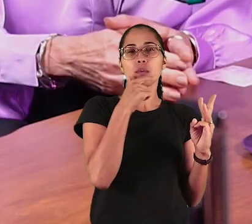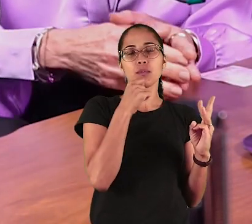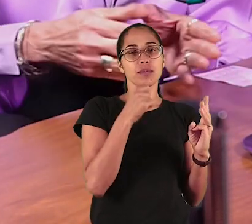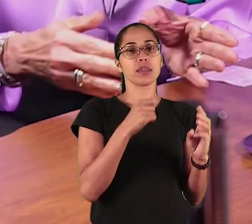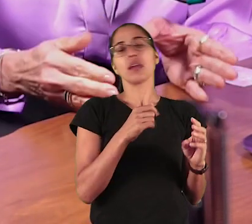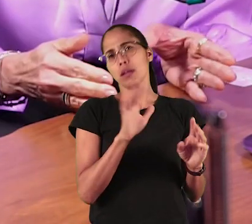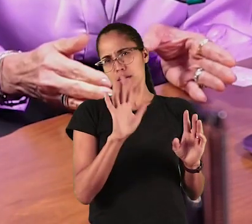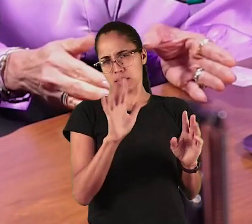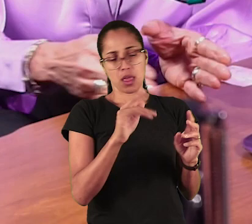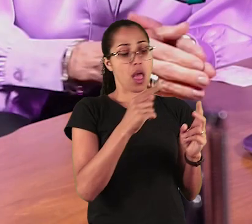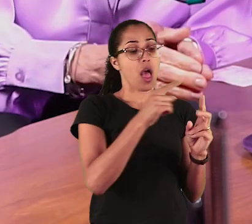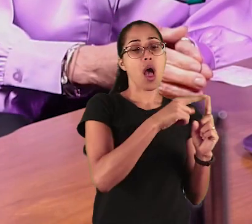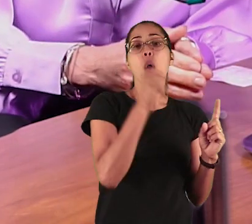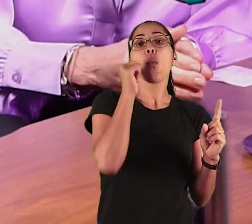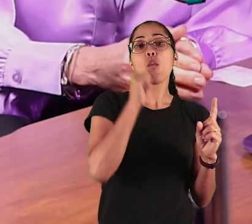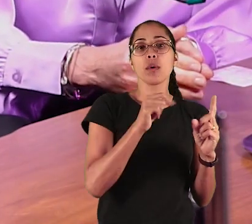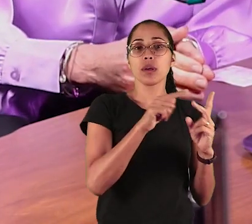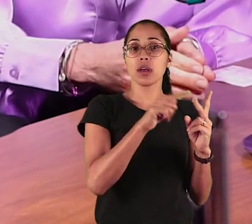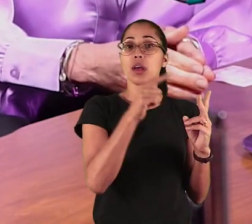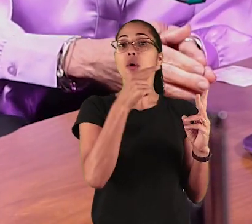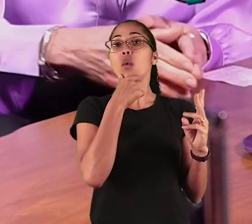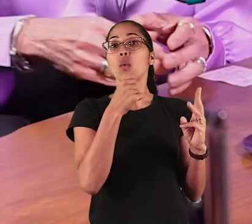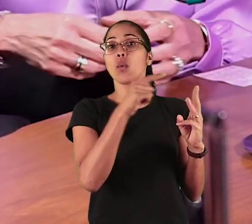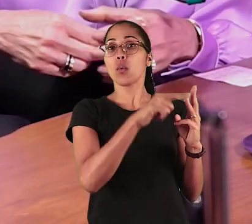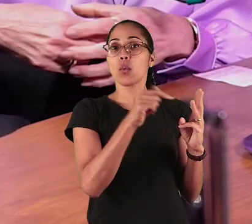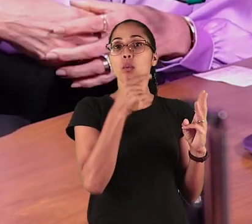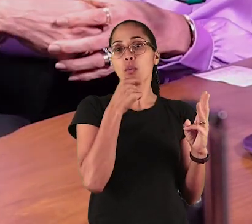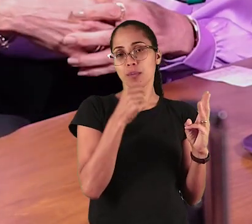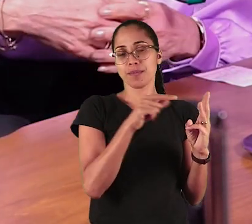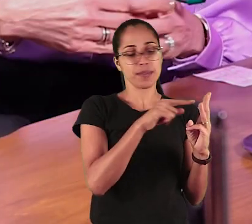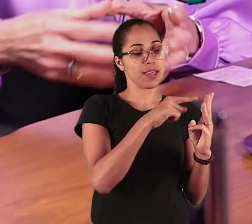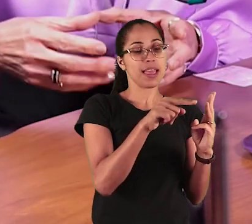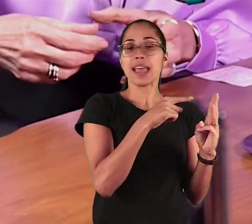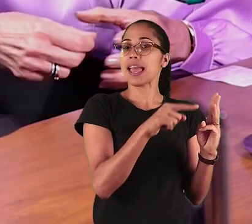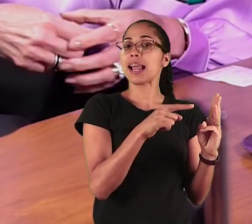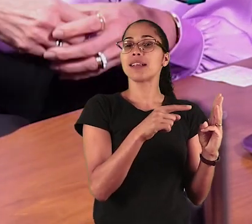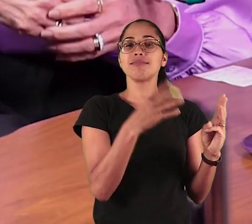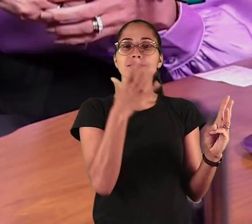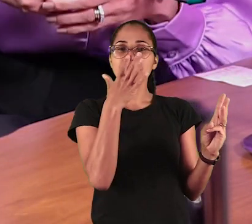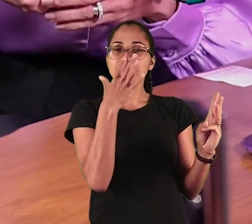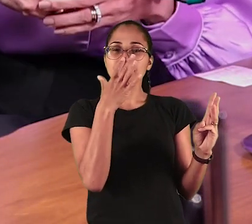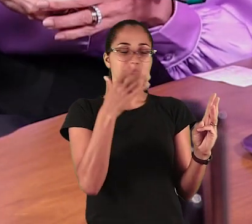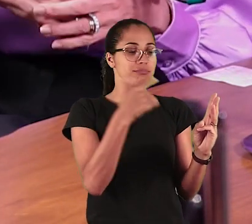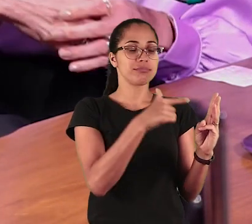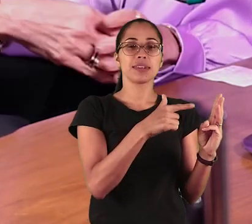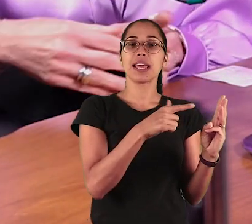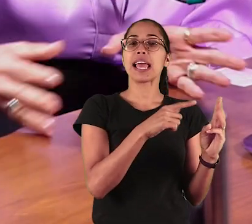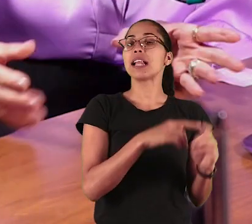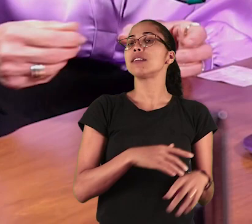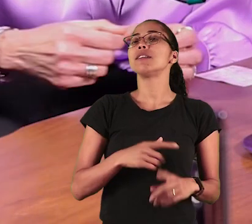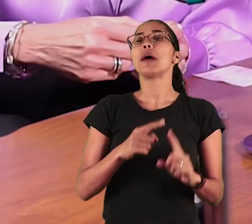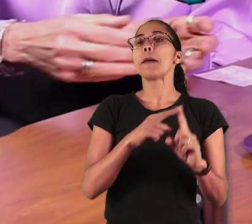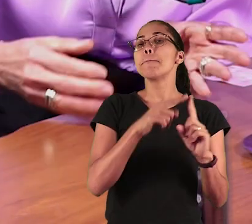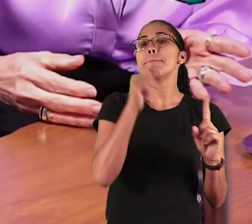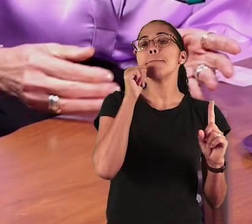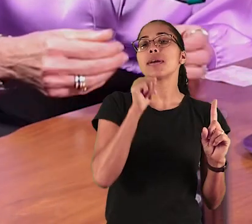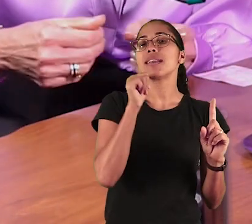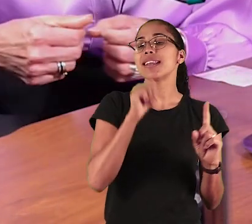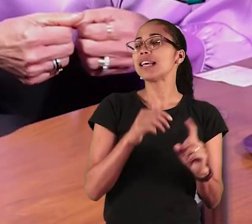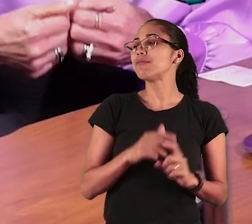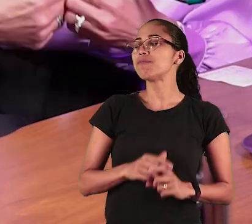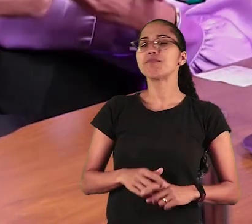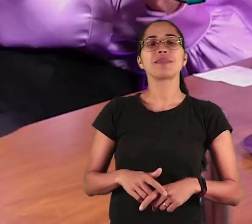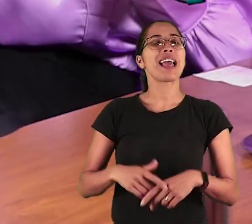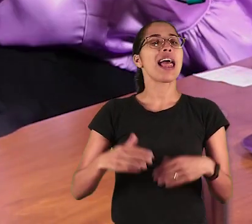que já tem 20 anos ela é extremamente aguerrida ela não vê Barreiras ela não vê